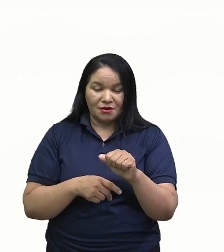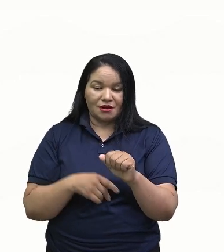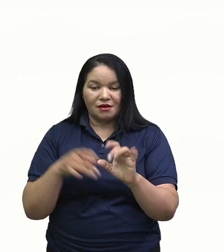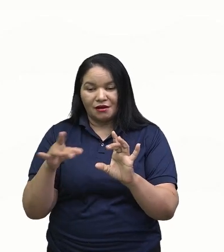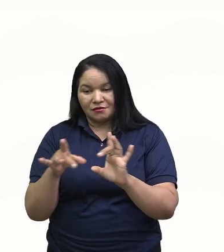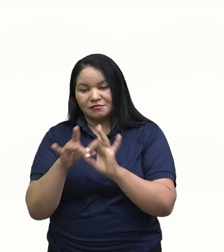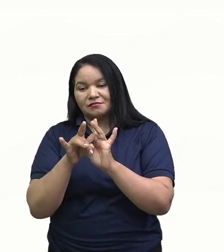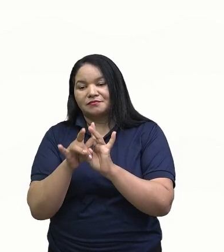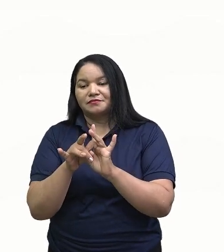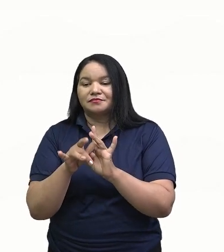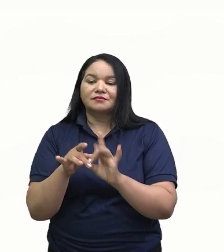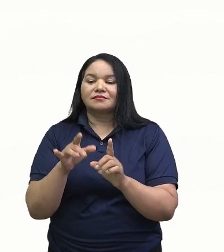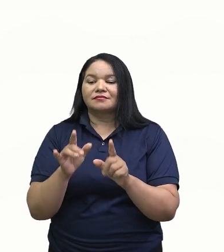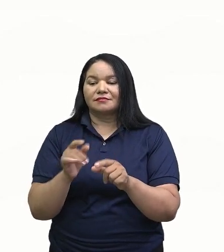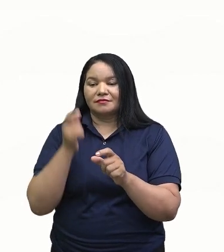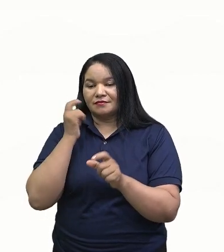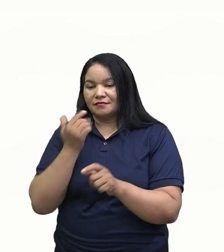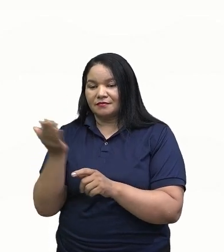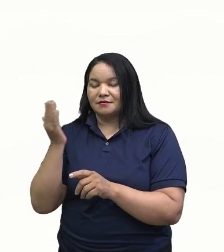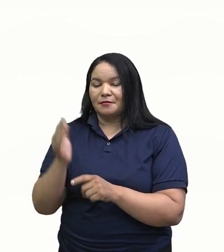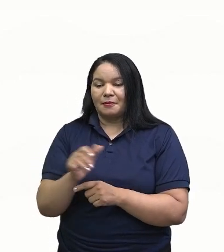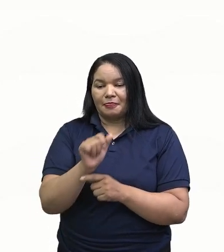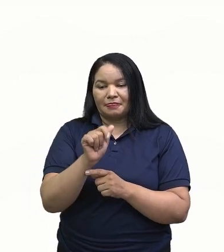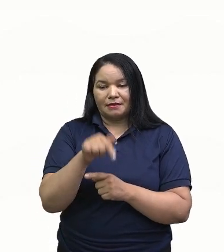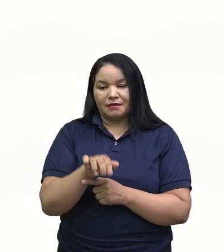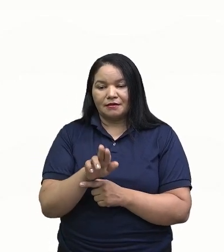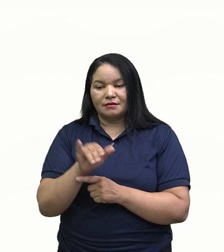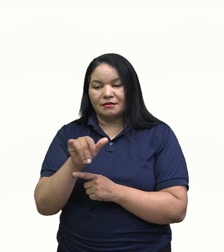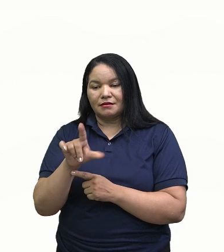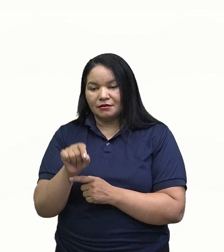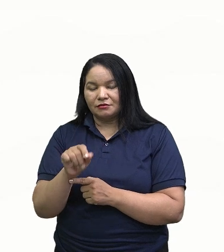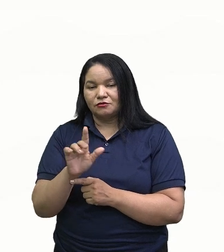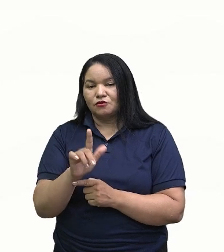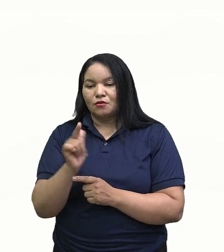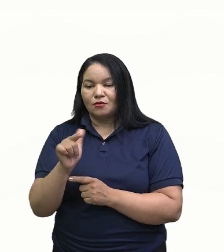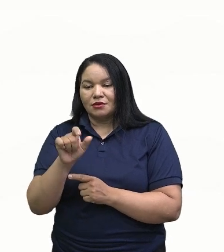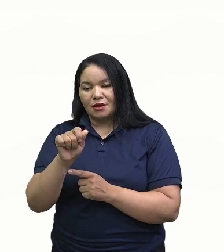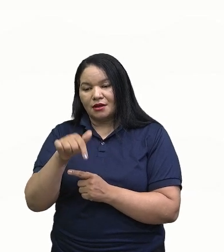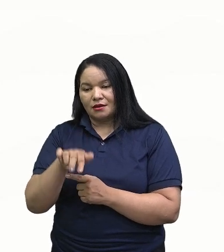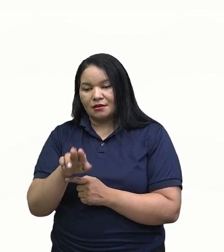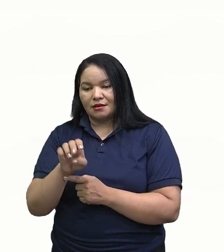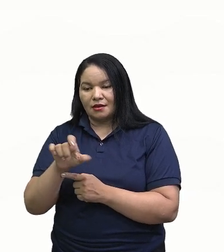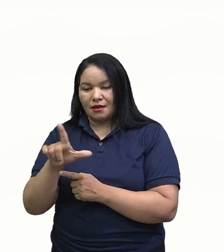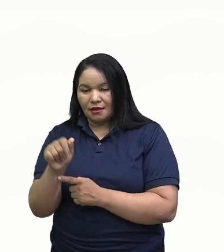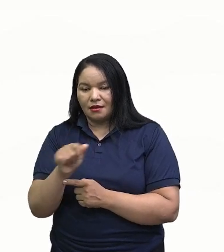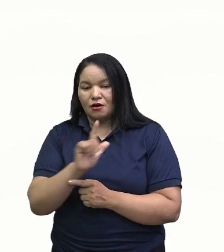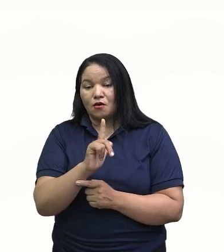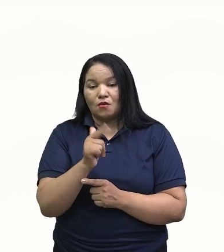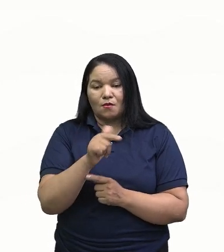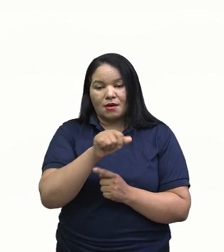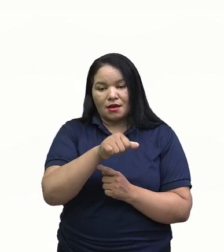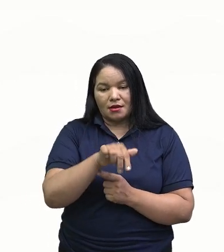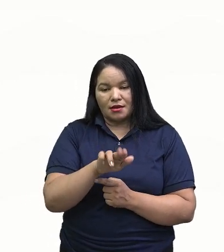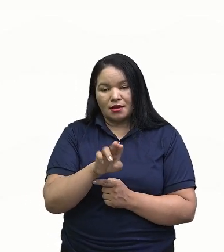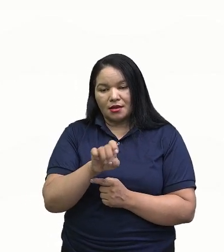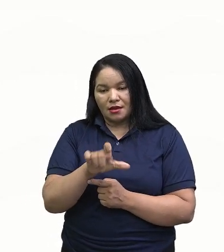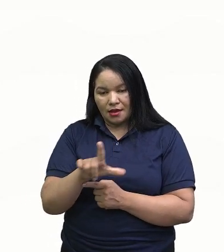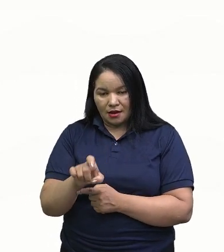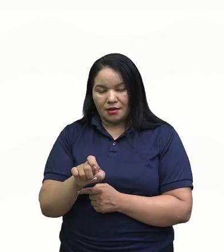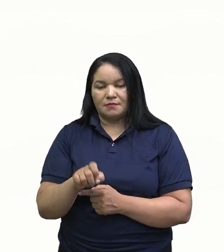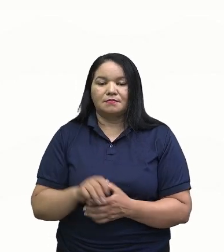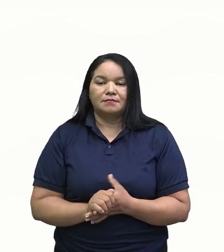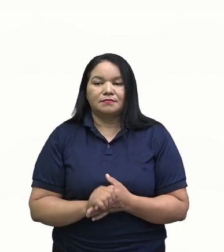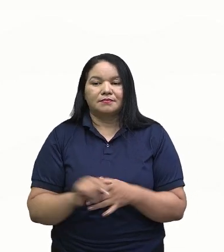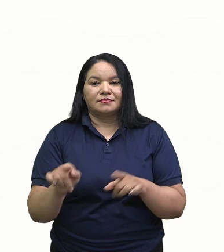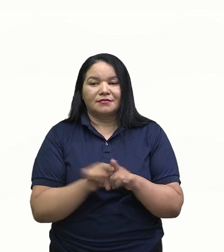com o a daqui da palavra aquilo, aquele e aquela, ok? Antes da locução, a